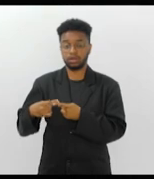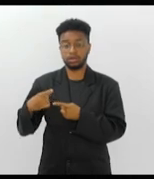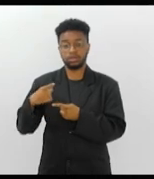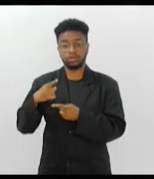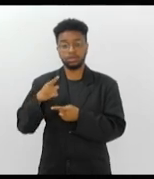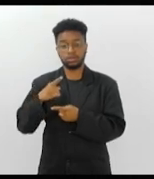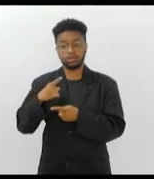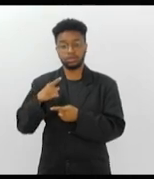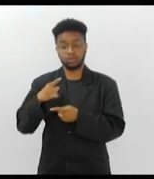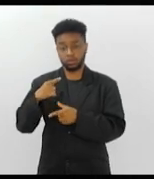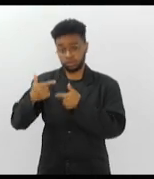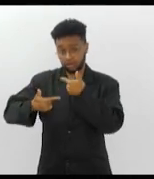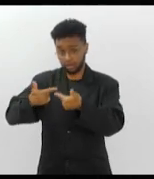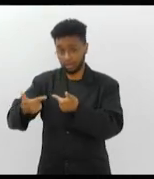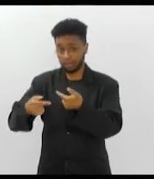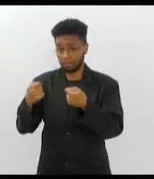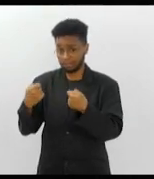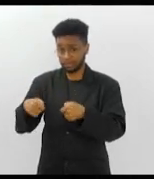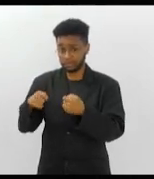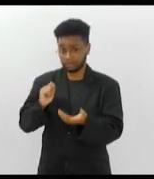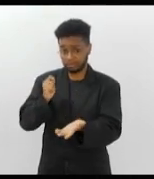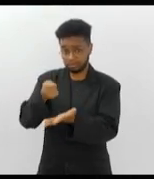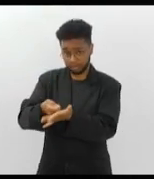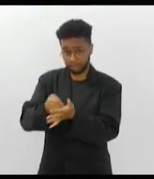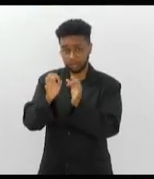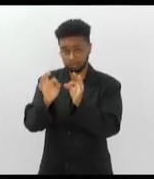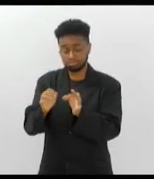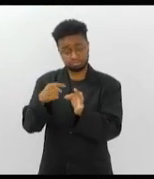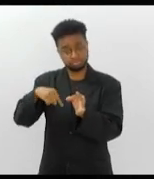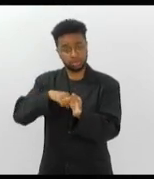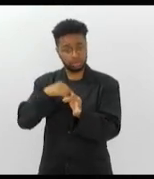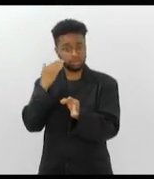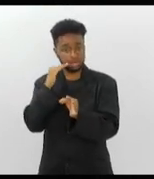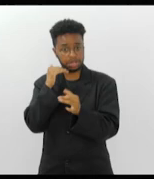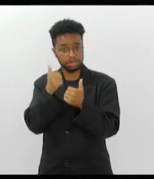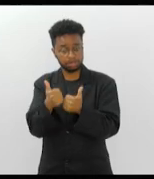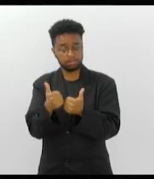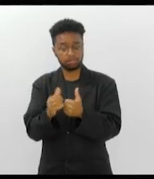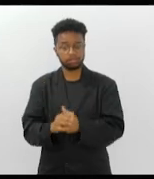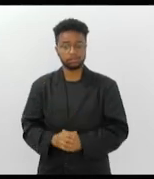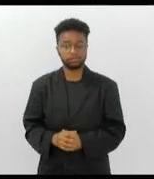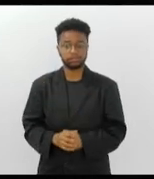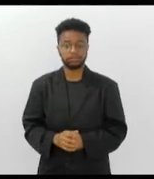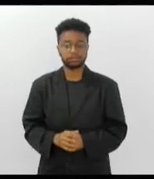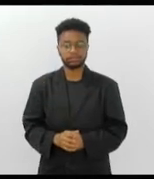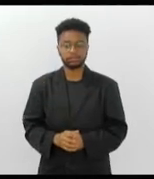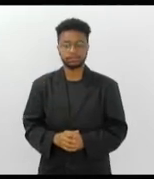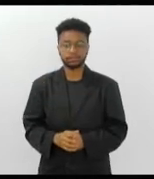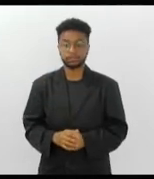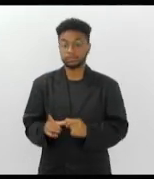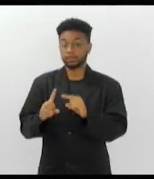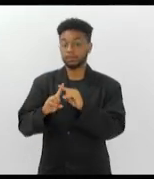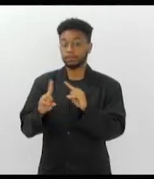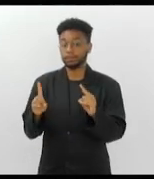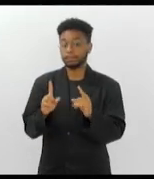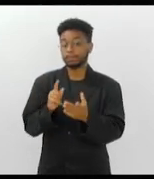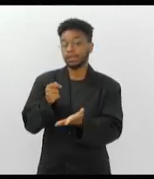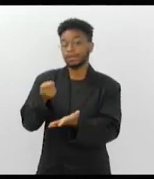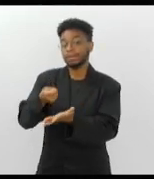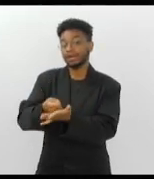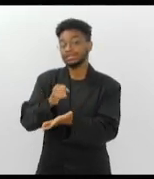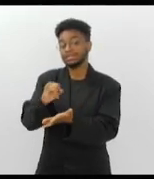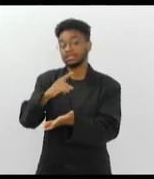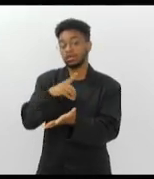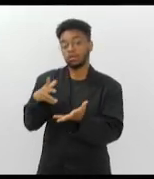ele precisa ser remunerado, reconhecemos, mas remunerado um serviço de